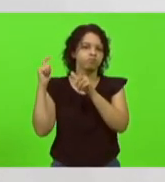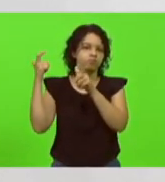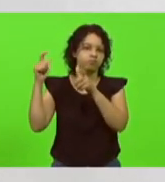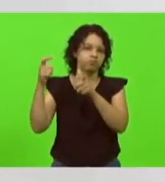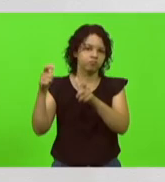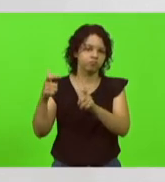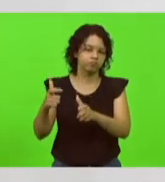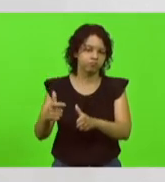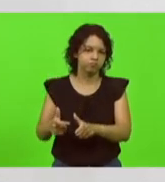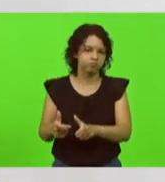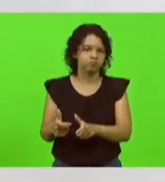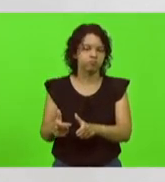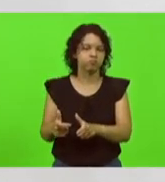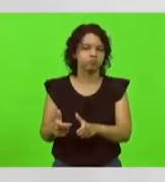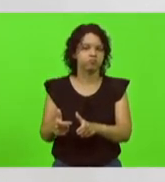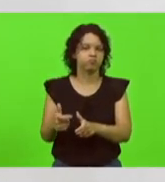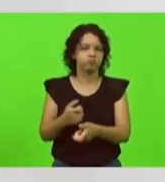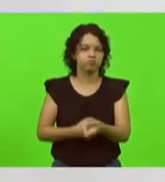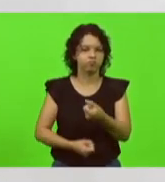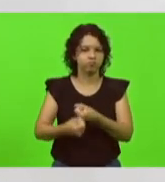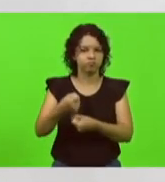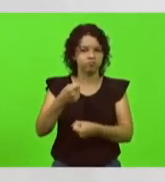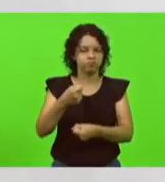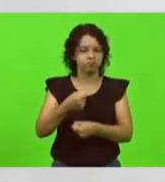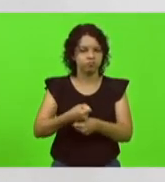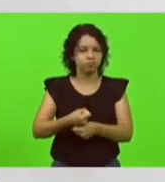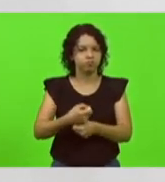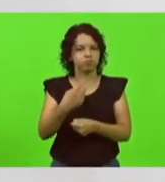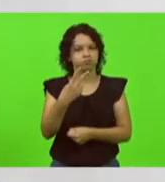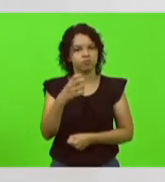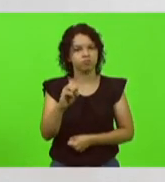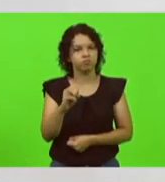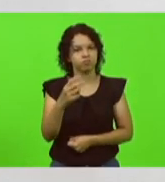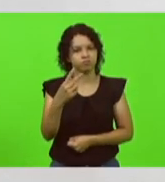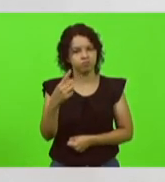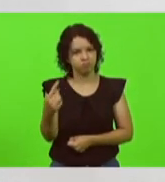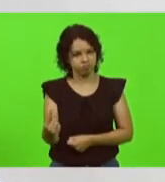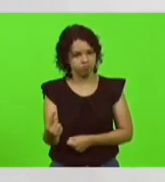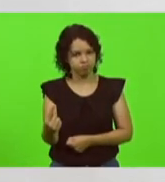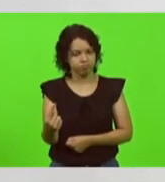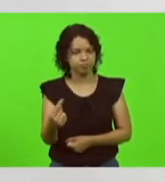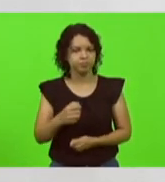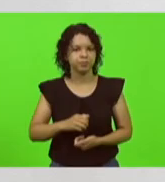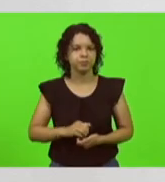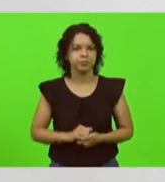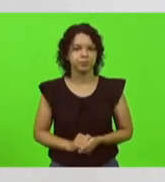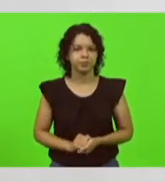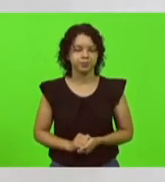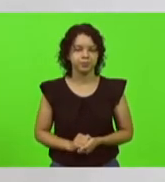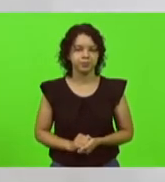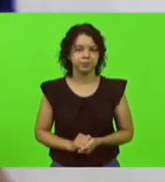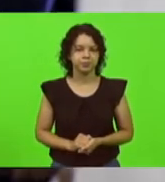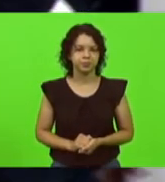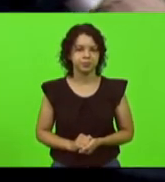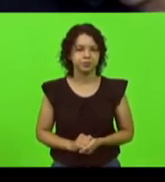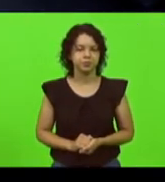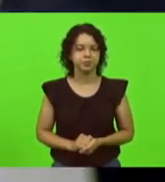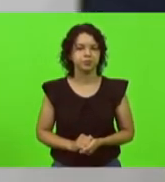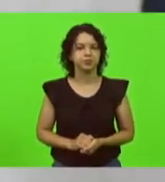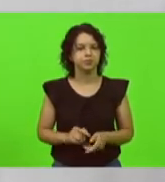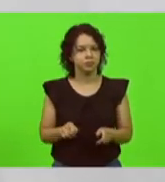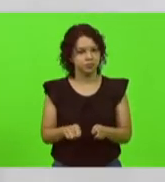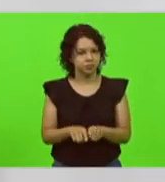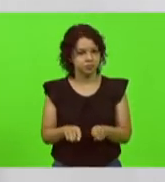do ano que passou. E, da mesma forma, no dia de ontem, nós aqui